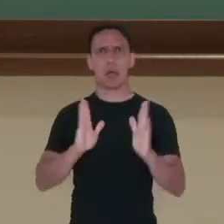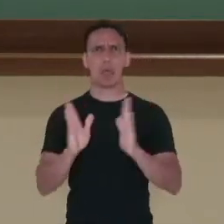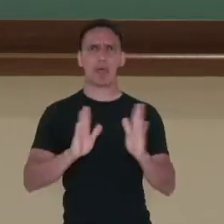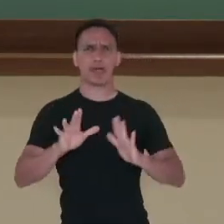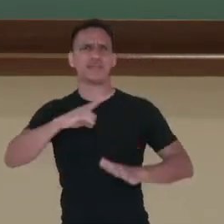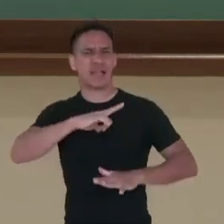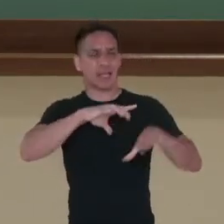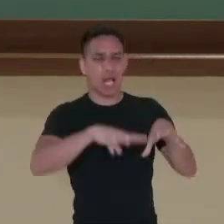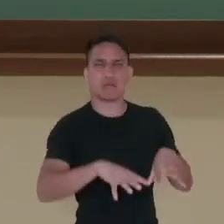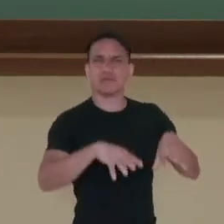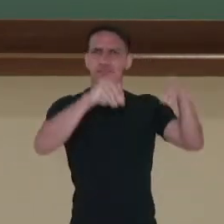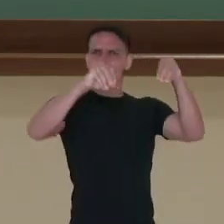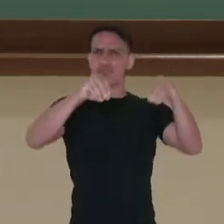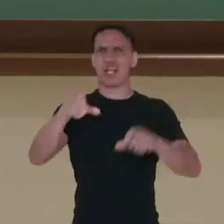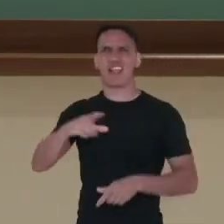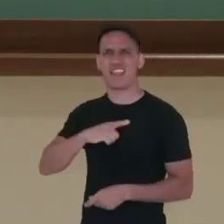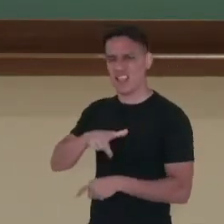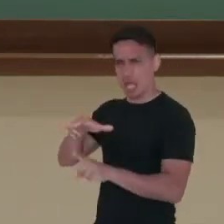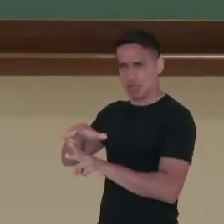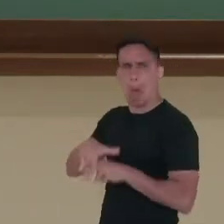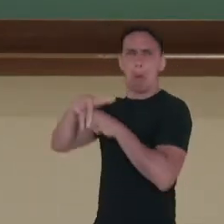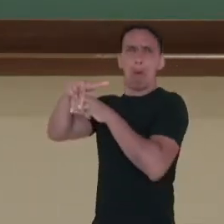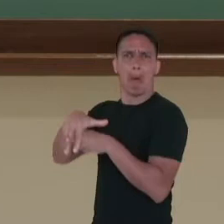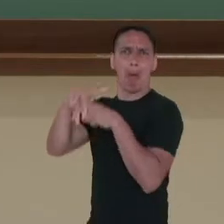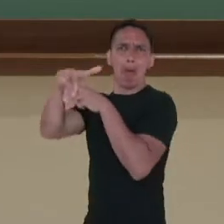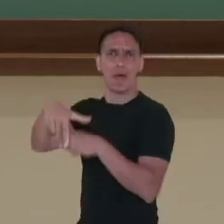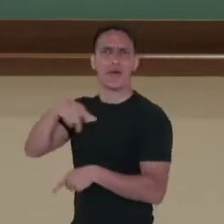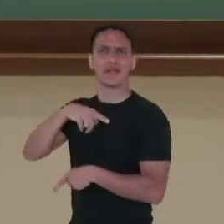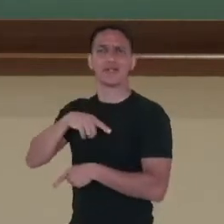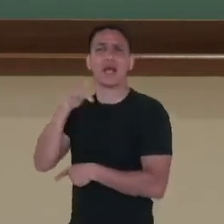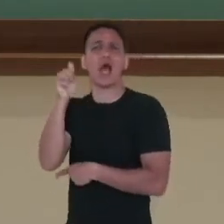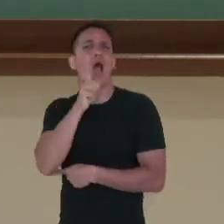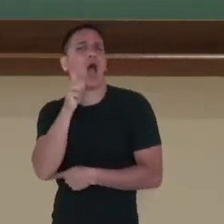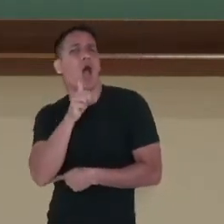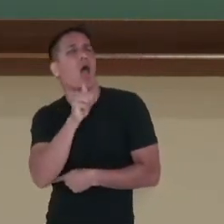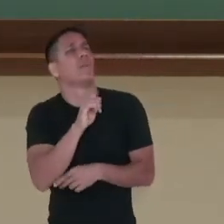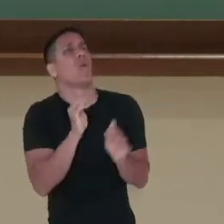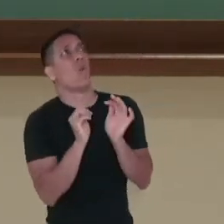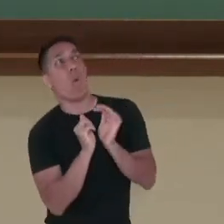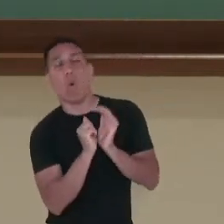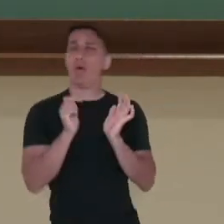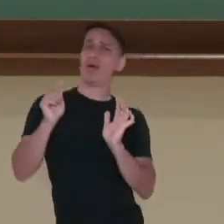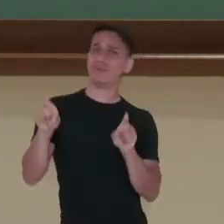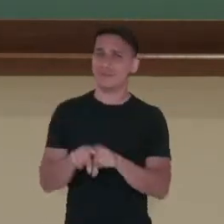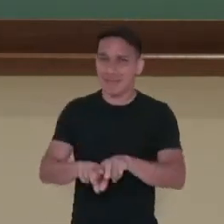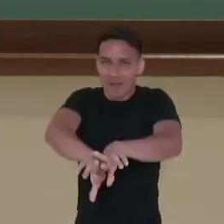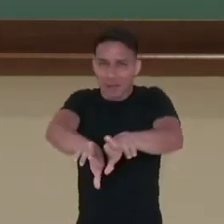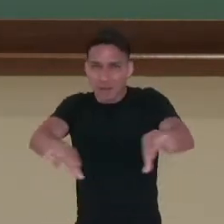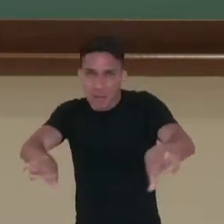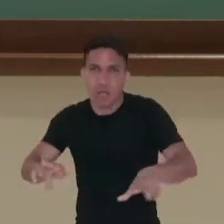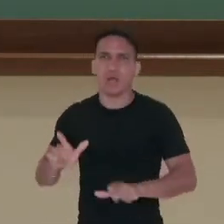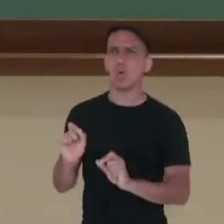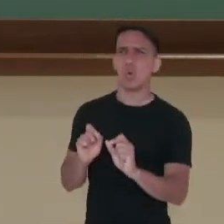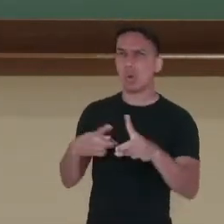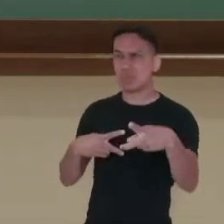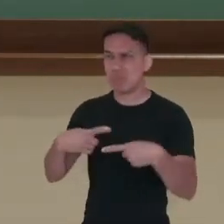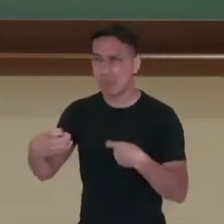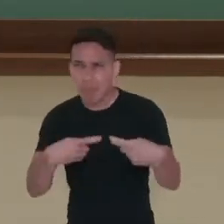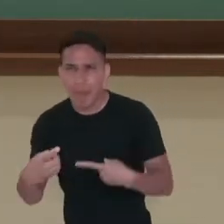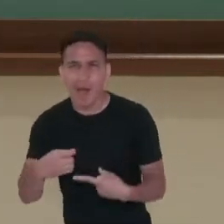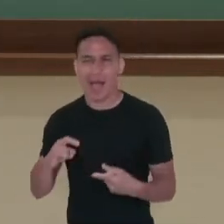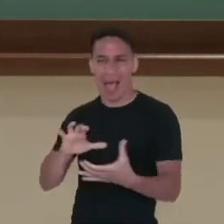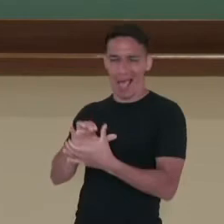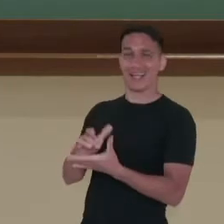dos guerreiros, aquela imagem da princesinha e os guerreiros, e os nobres lutando pelo casamento. E aí, vamos lá? Embarca essa